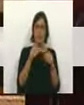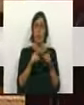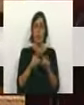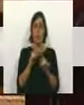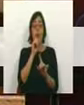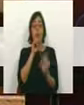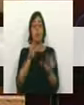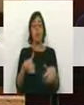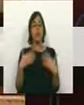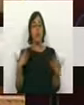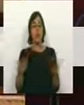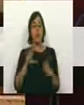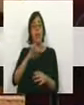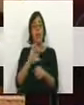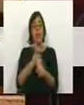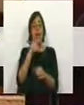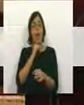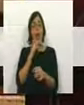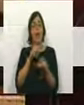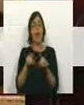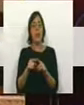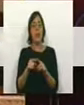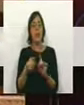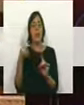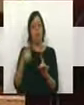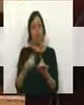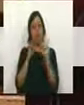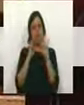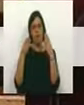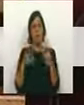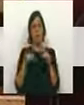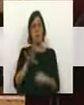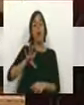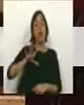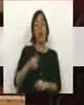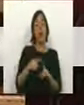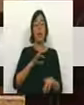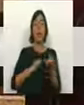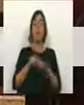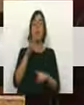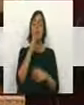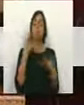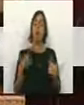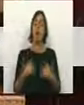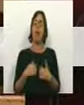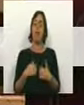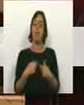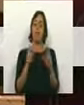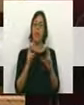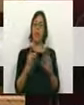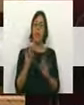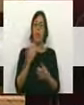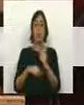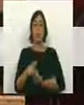as potencialidades da região autónoma dos Açores devem ser trabalhadas. Mas esta é uma região, Sr. Deputado, para a qual eu tenho mais esperança